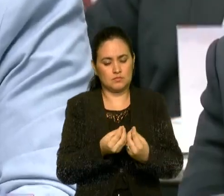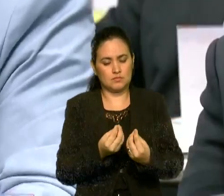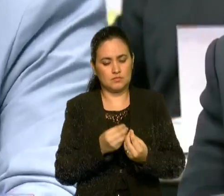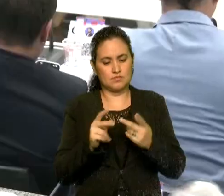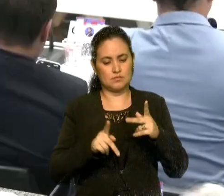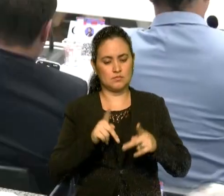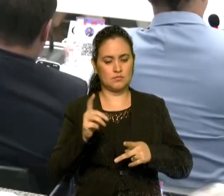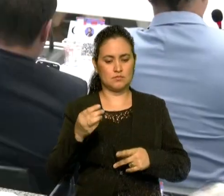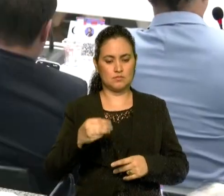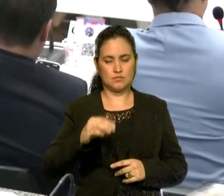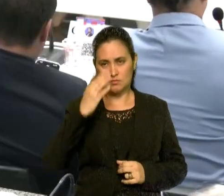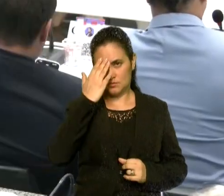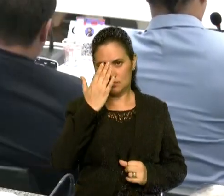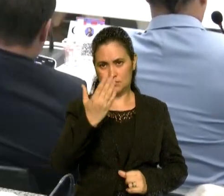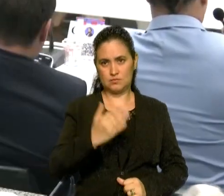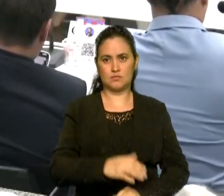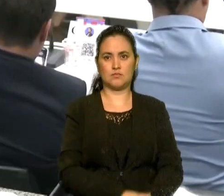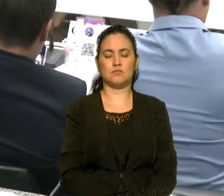obrigado.